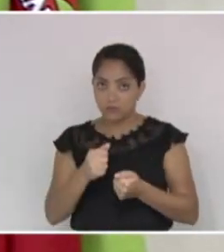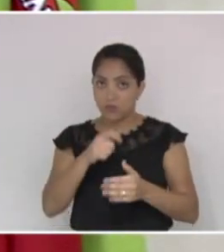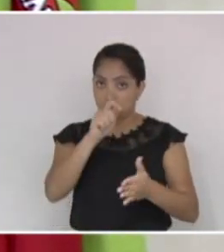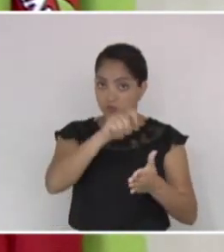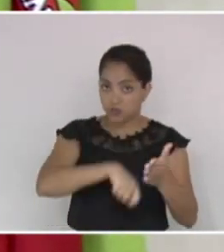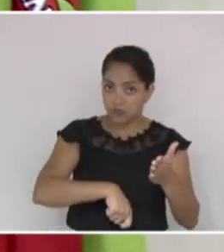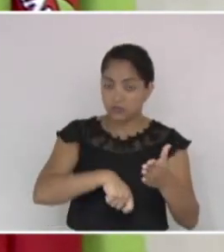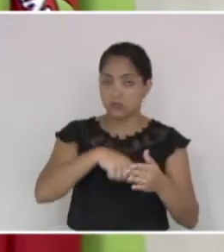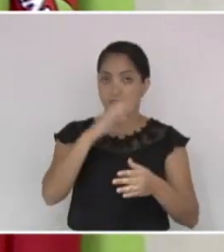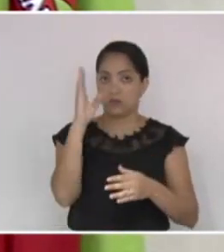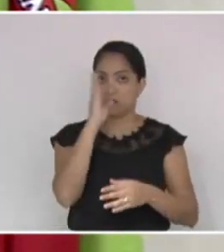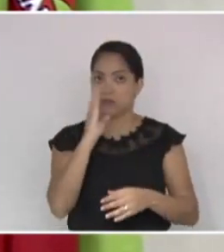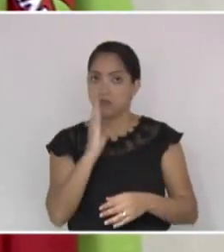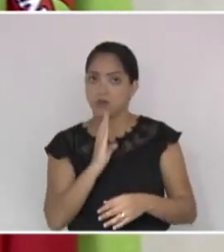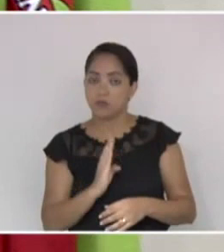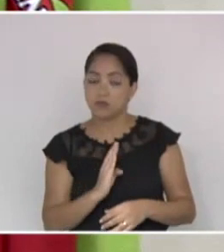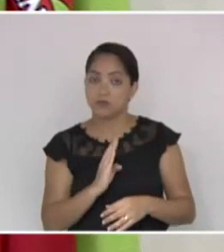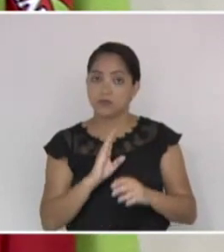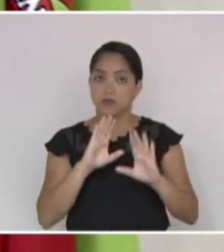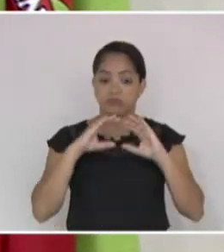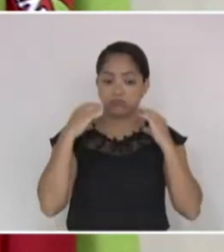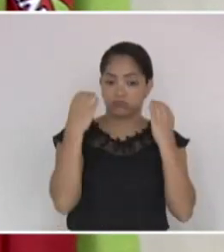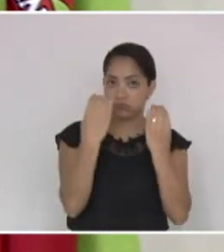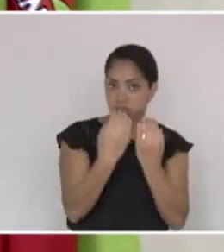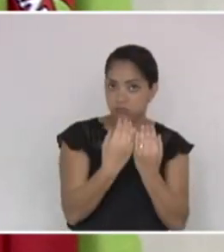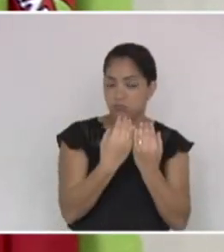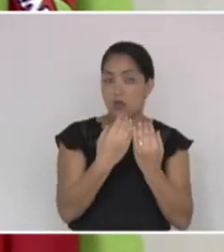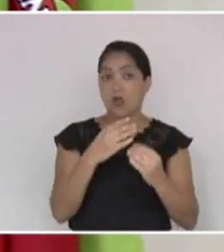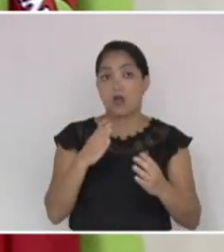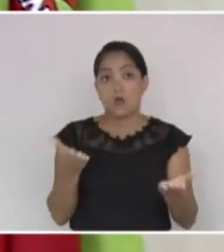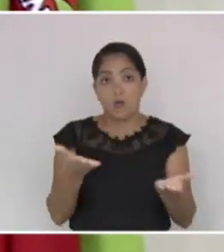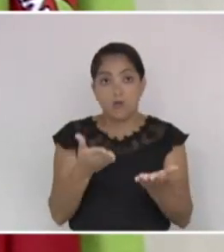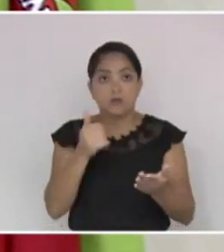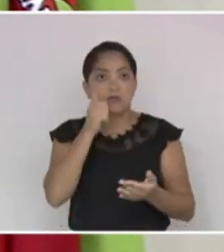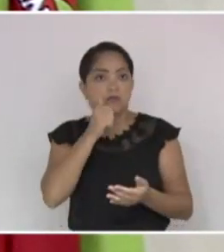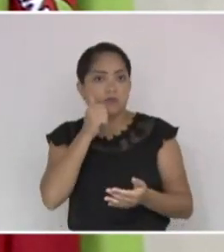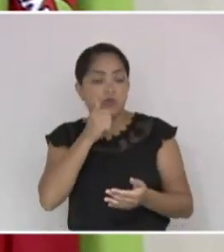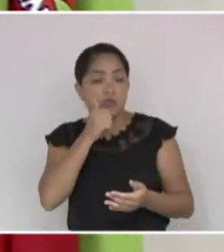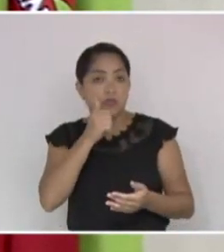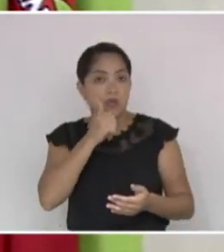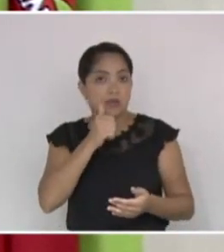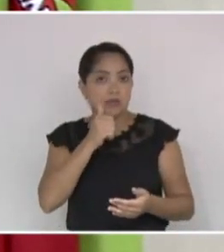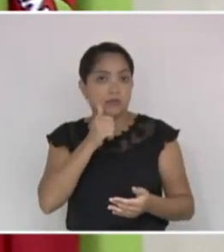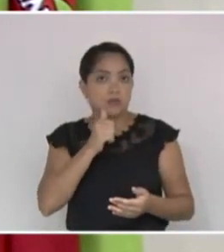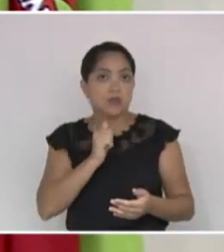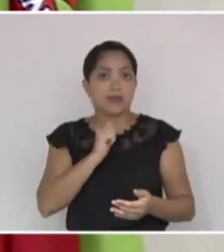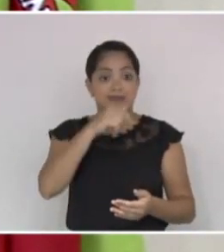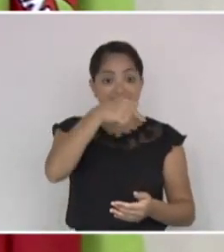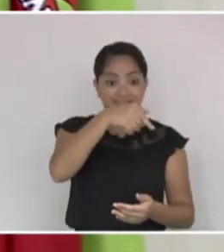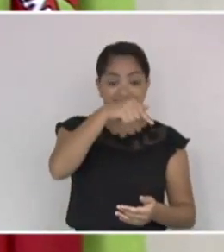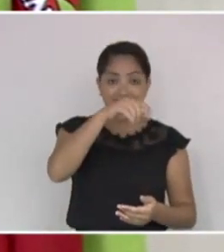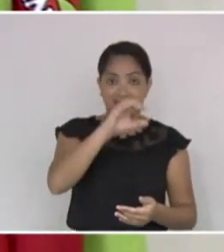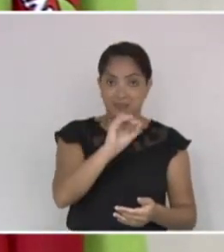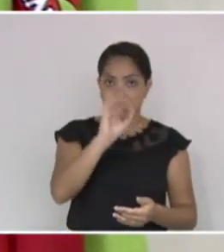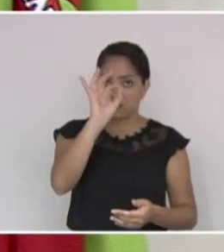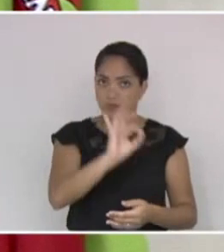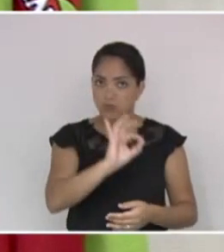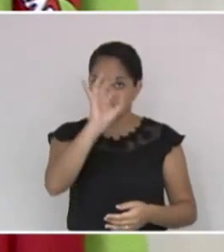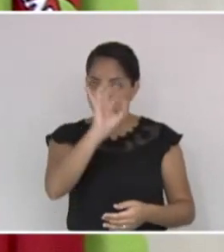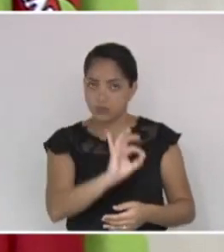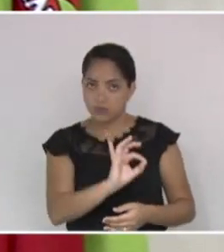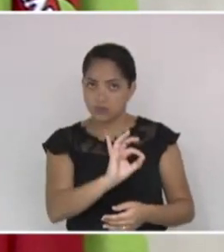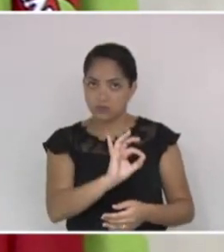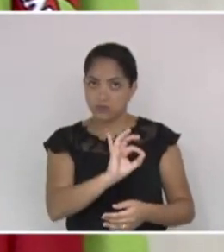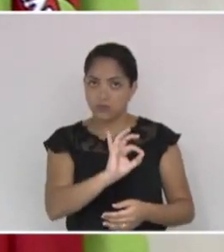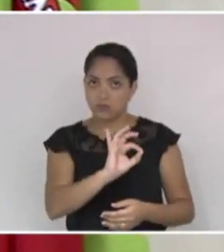nosso país. Segundo ela, as mulheres ganham hoje cerca de 70% do que ganham os homens.